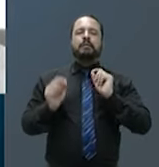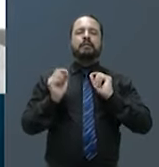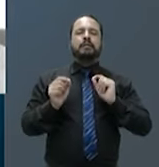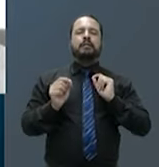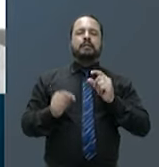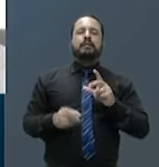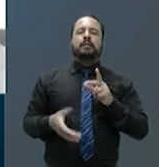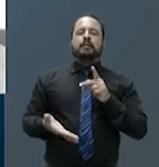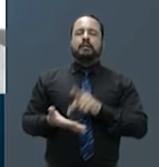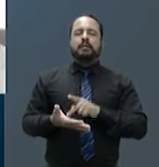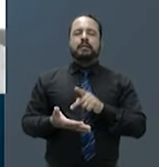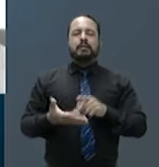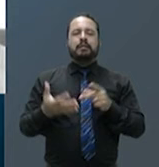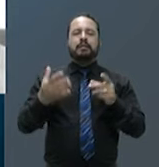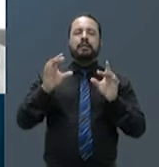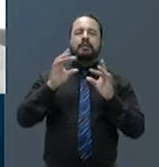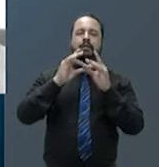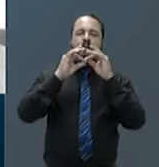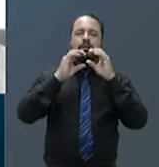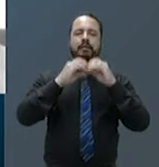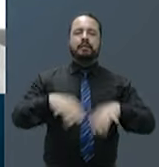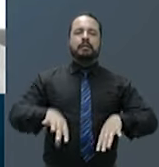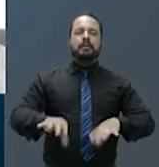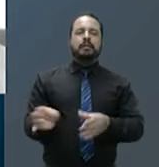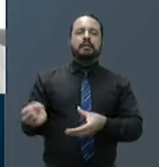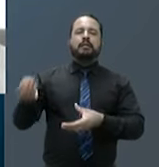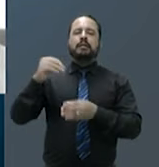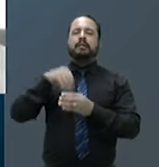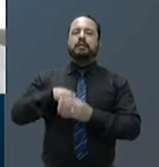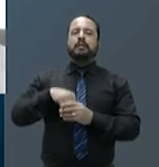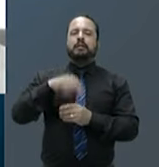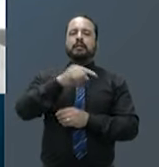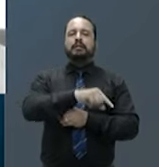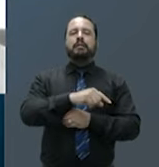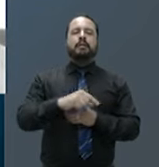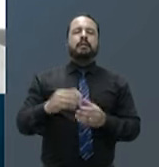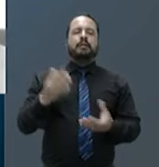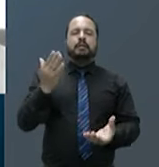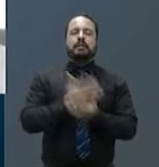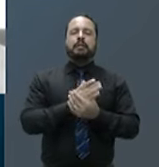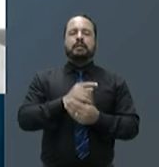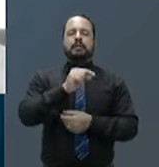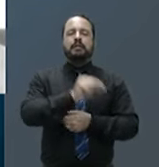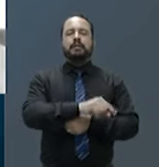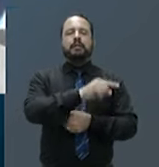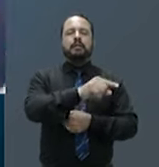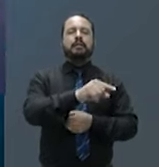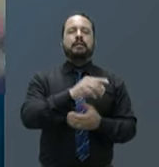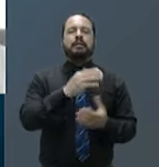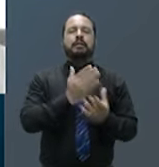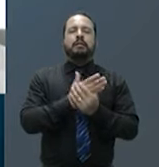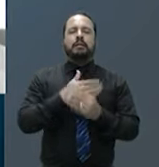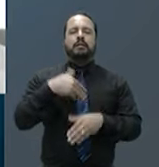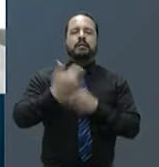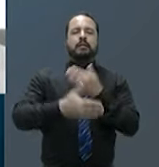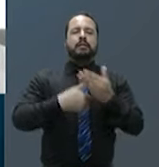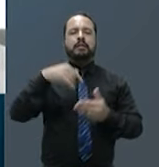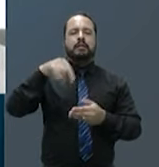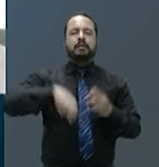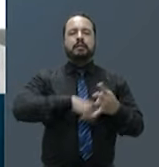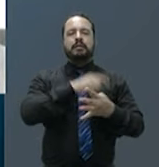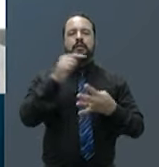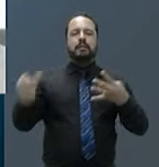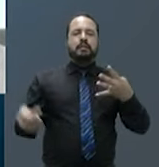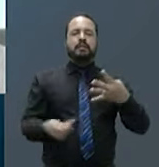de prejudicialidade externa desta ação com relação às ações que tramitam no Judiciário de